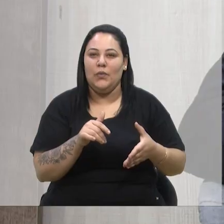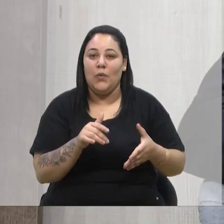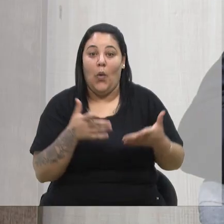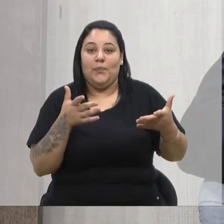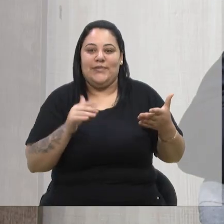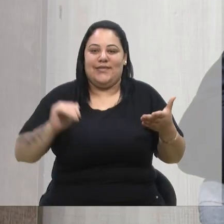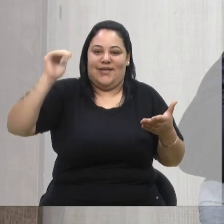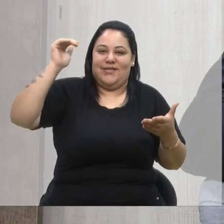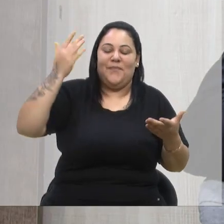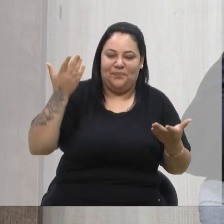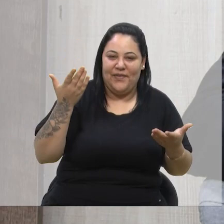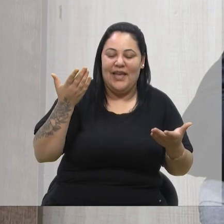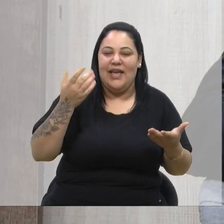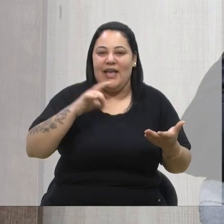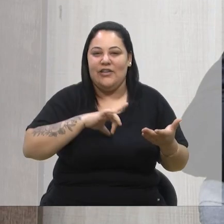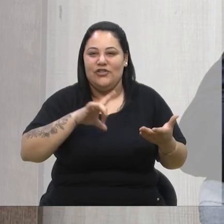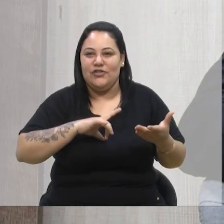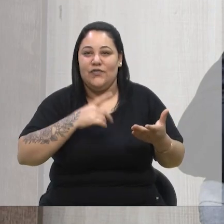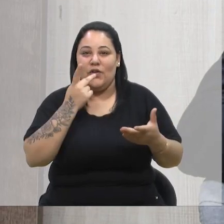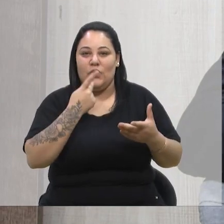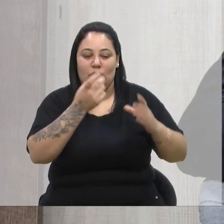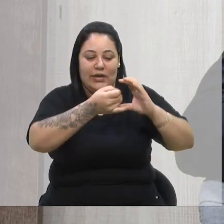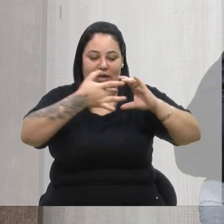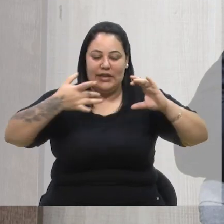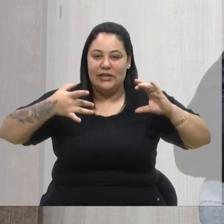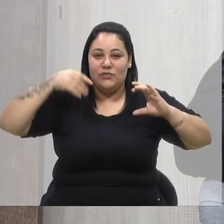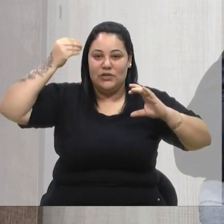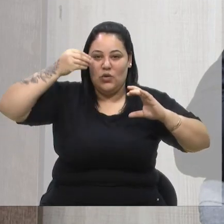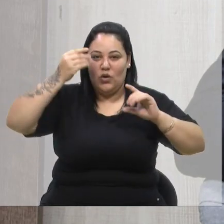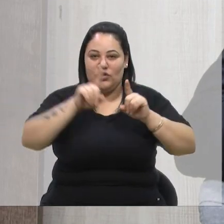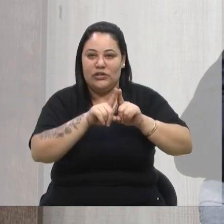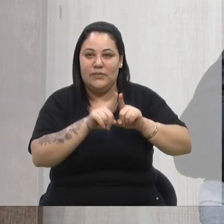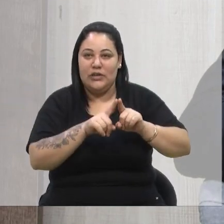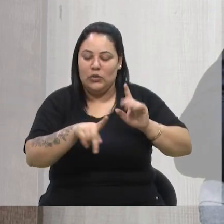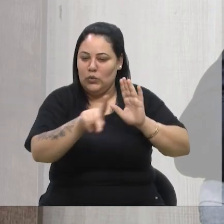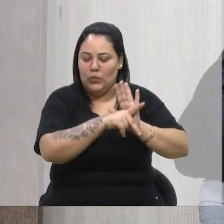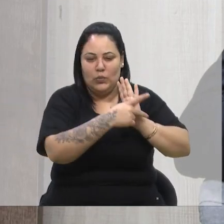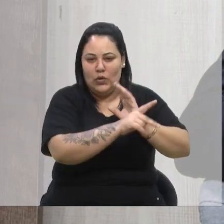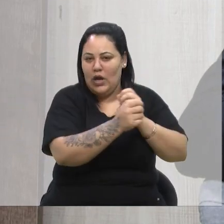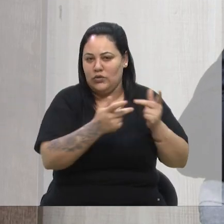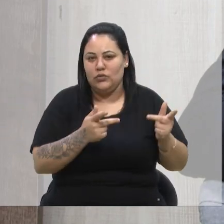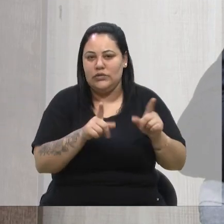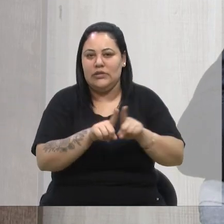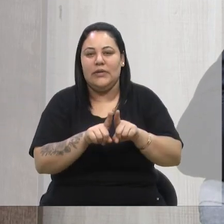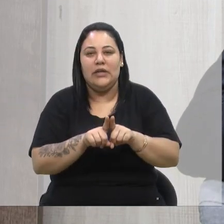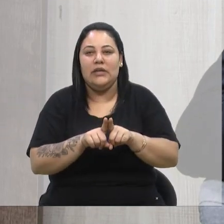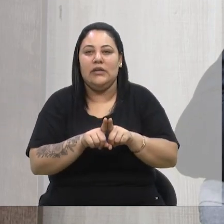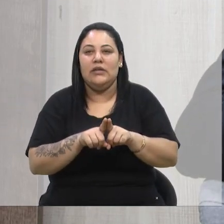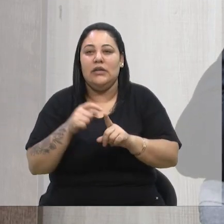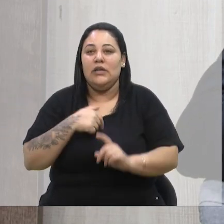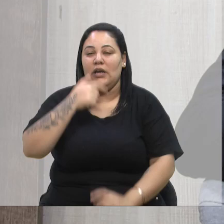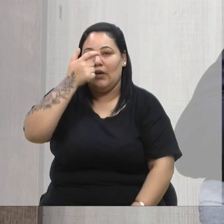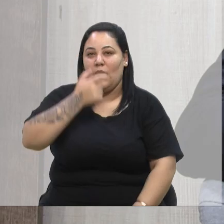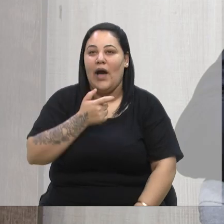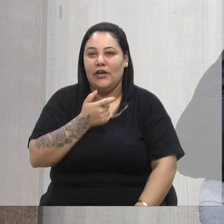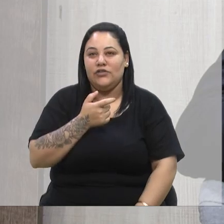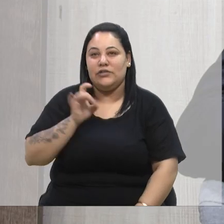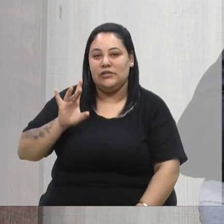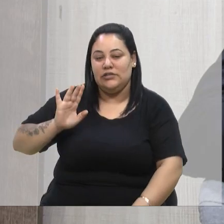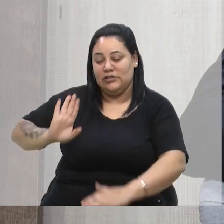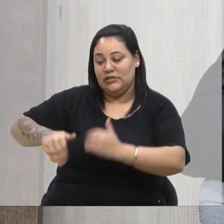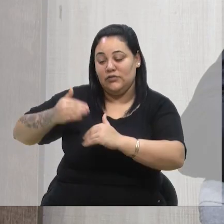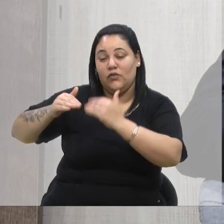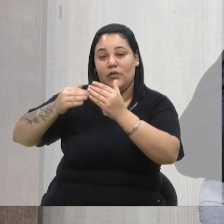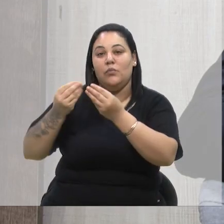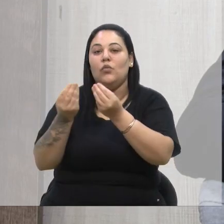Ops Cresci, nós tratamos de muitos aspectos psicológicos e do próprio enredo. Eu acho que se nós